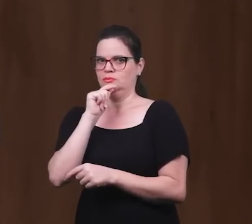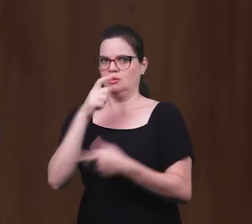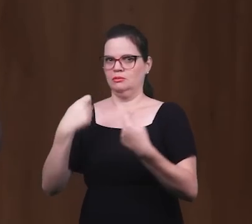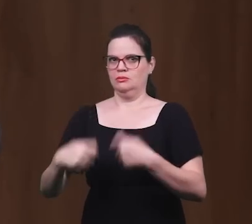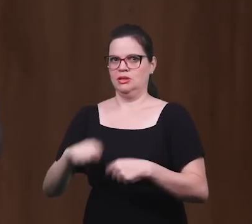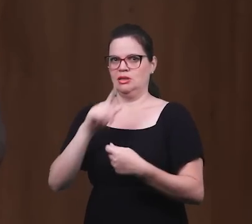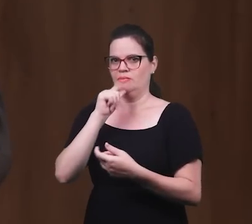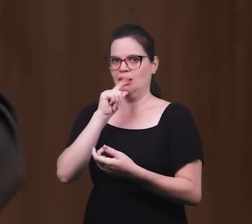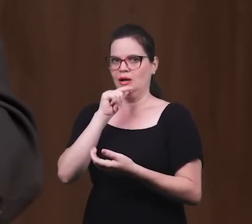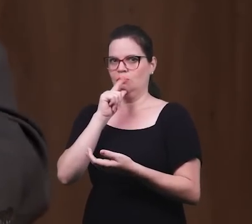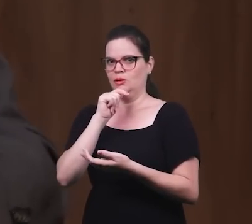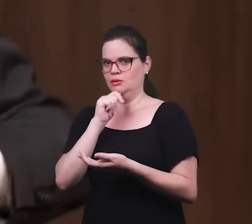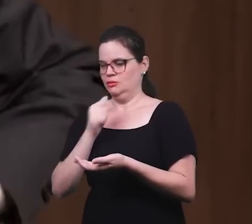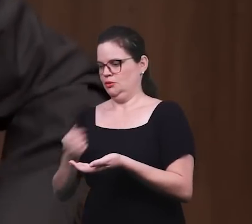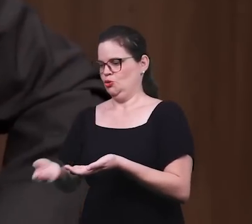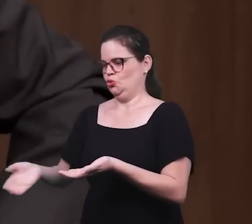chovia.